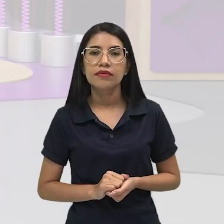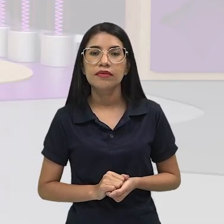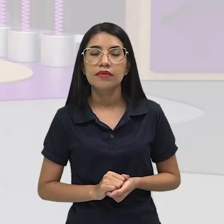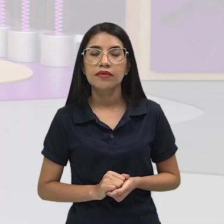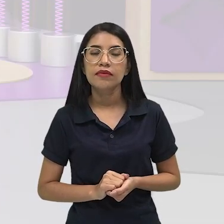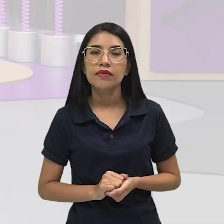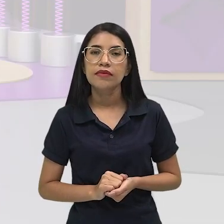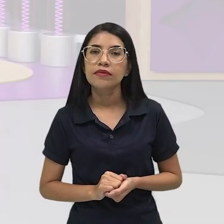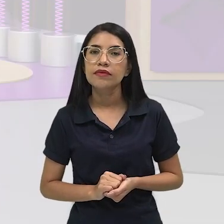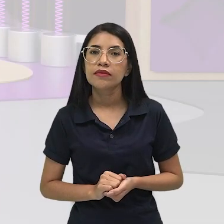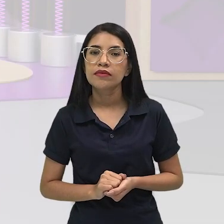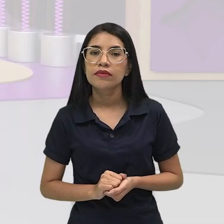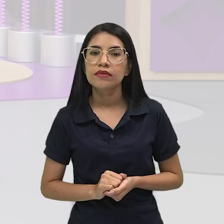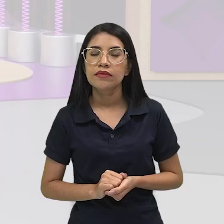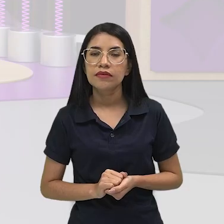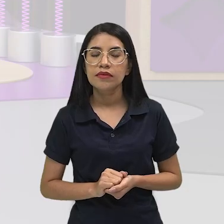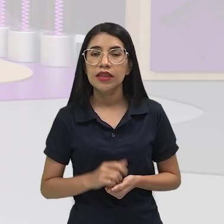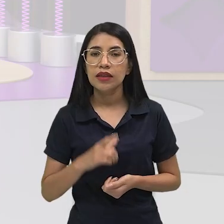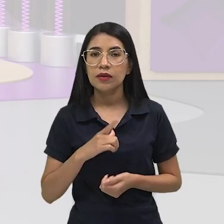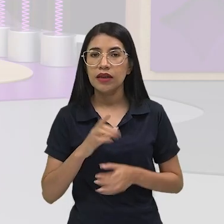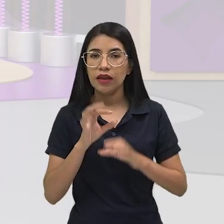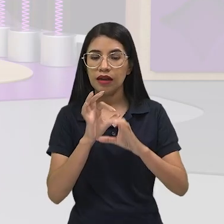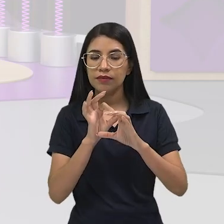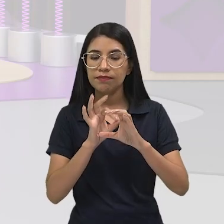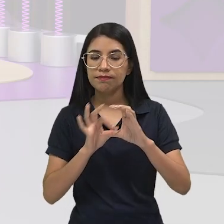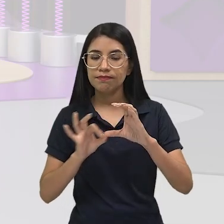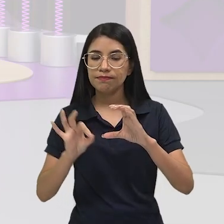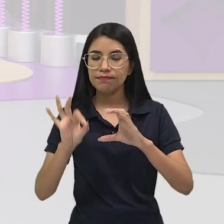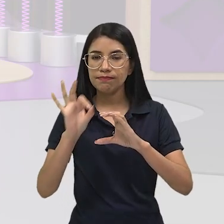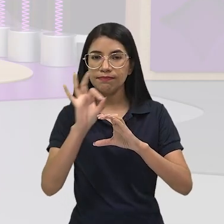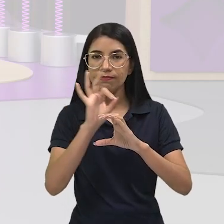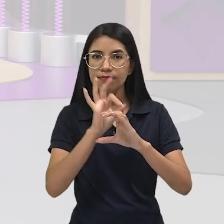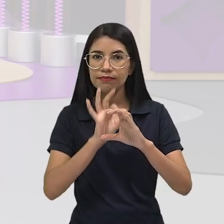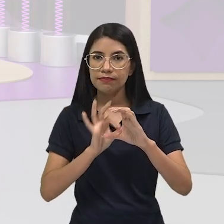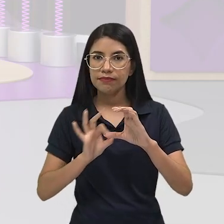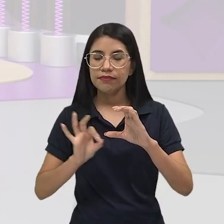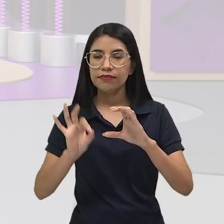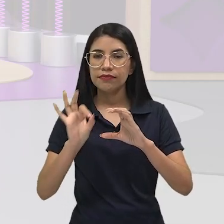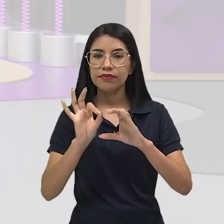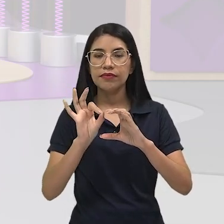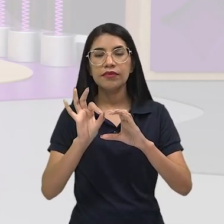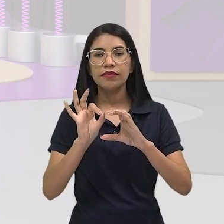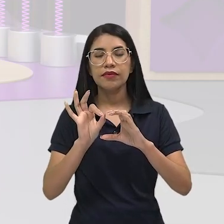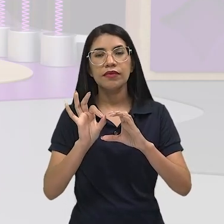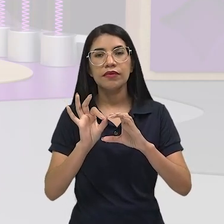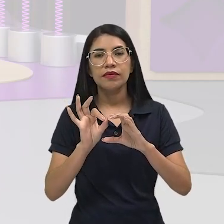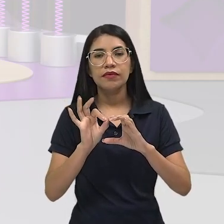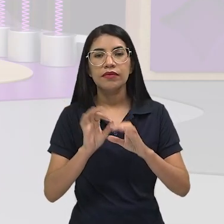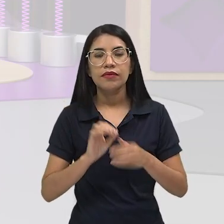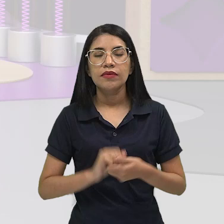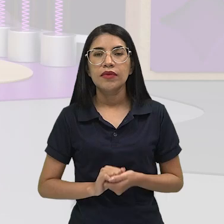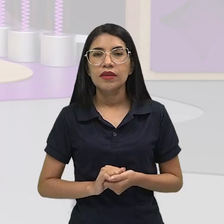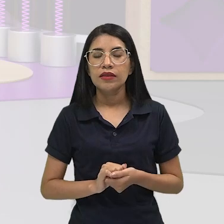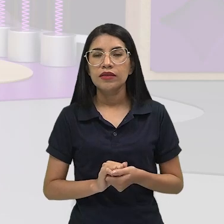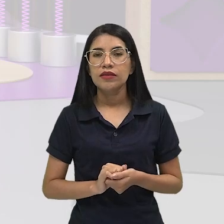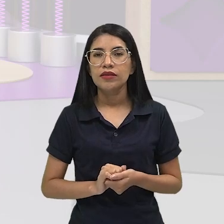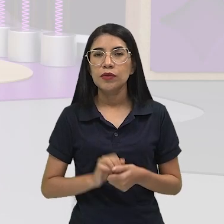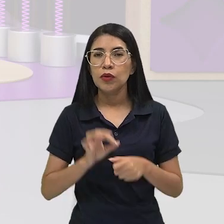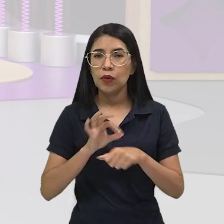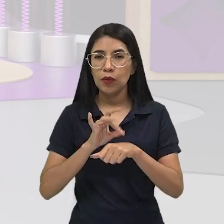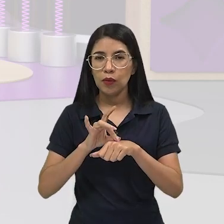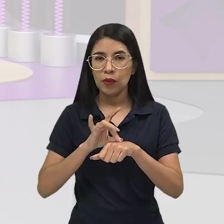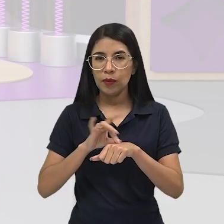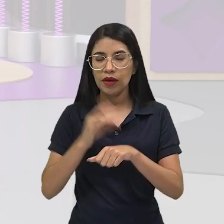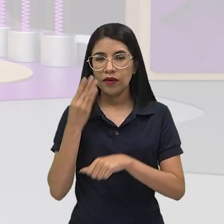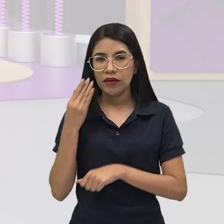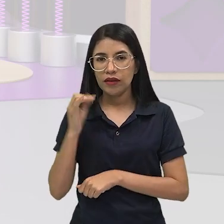uma circunferência, que é exatamente o contorno, né? Aqui, ó, só a linha preta é a